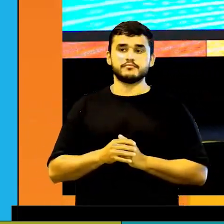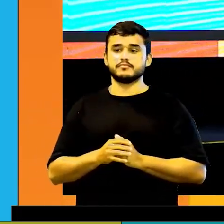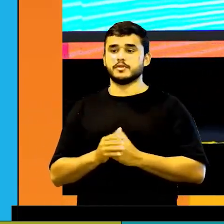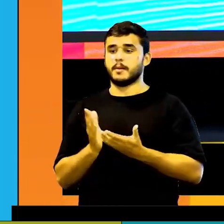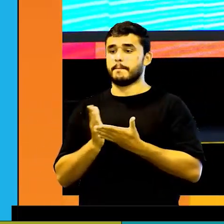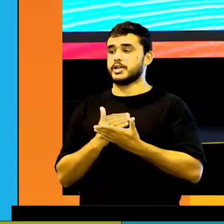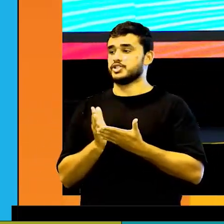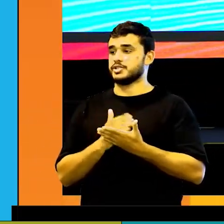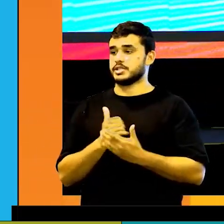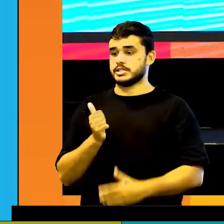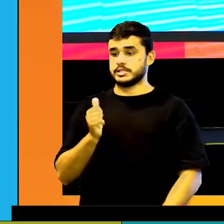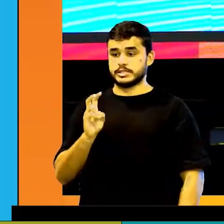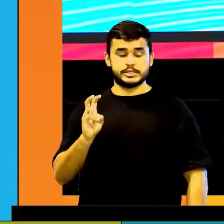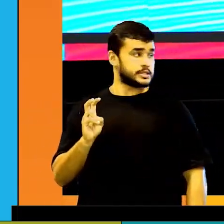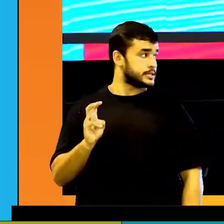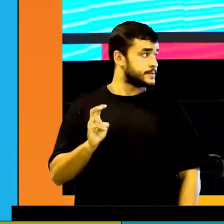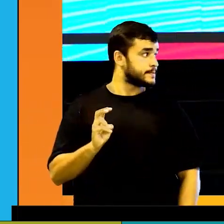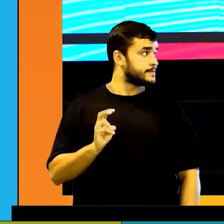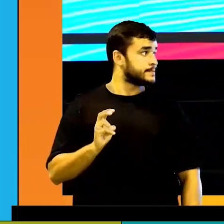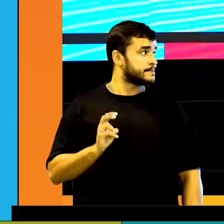Página 15.